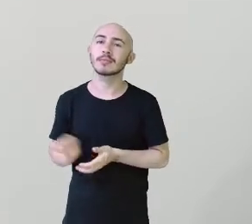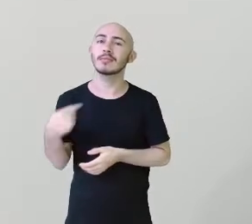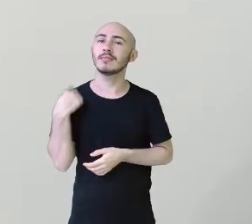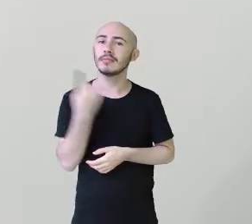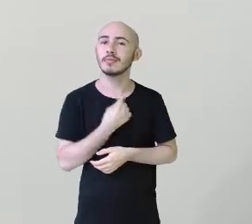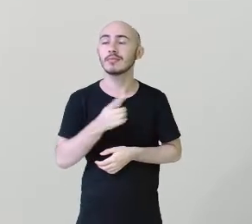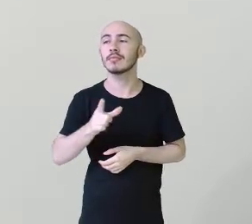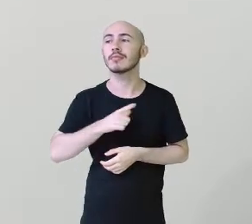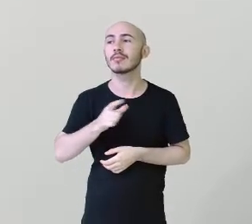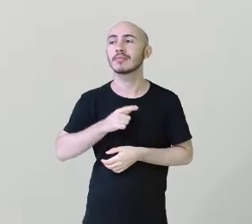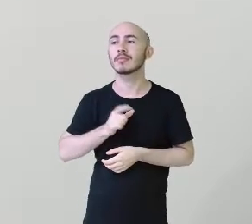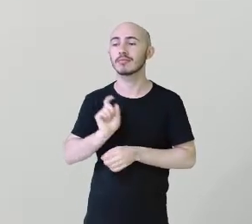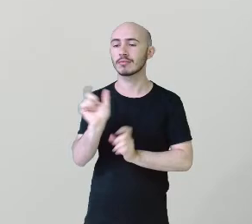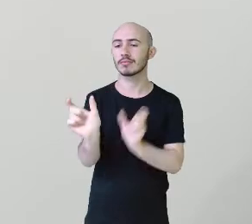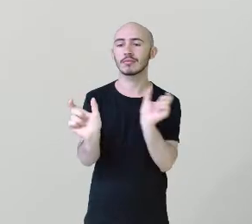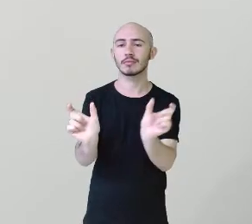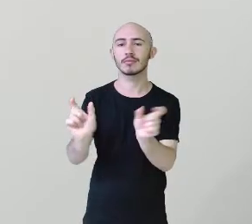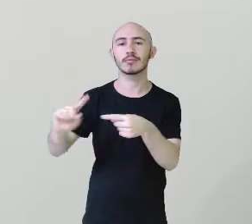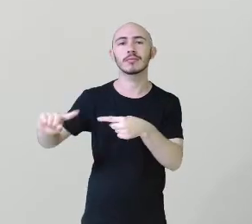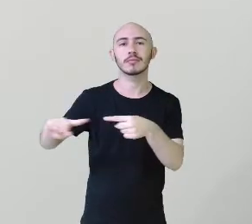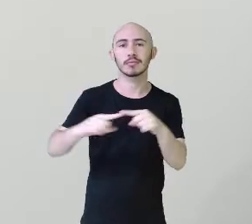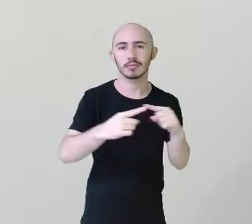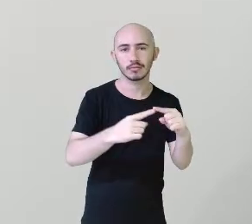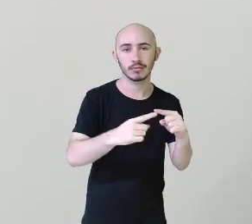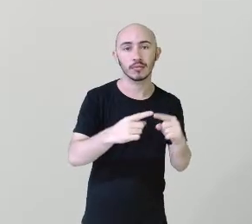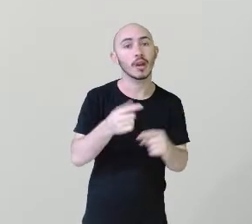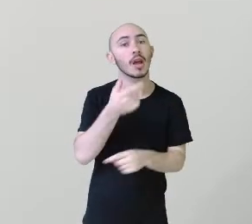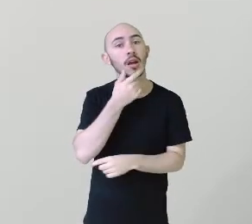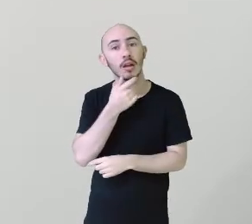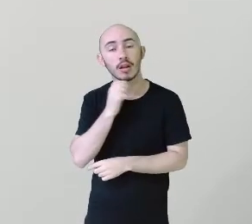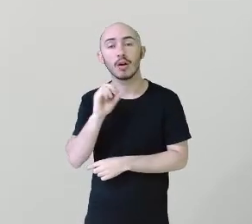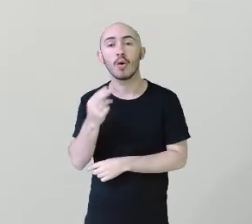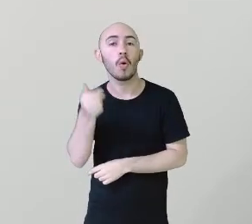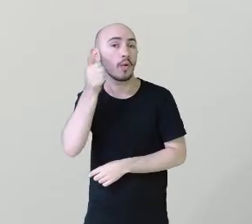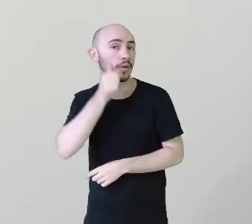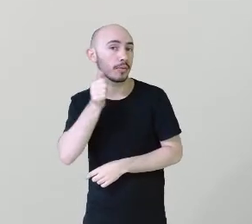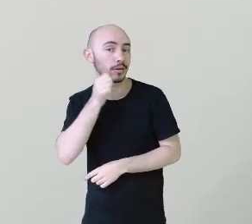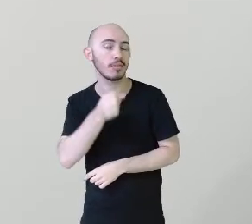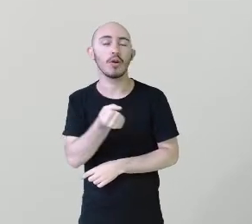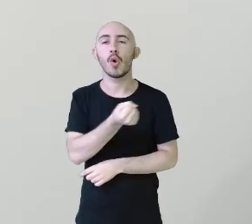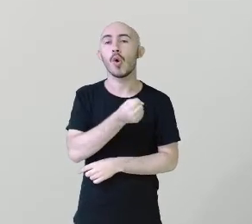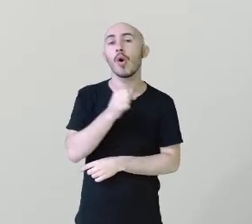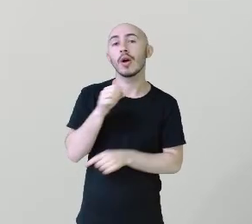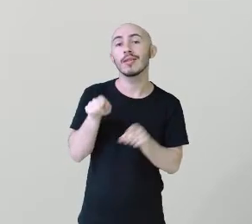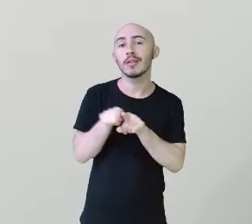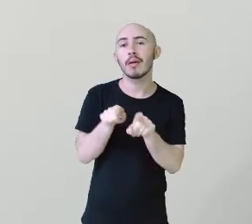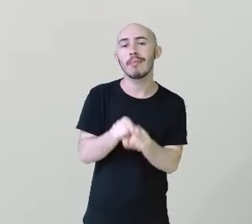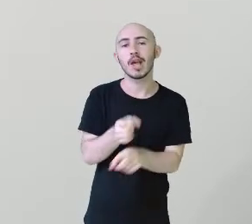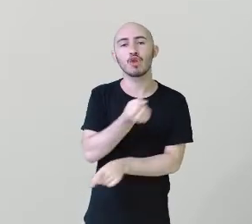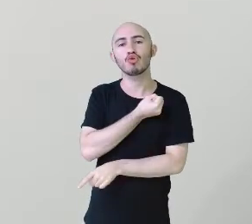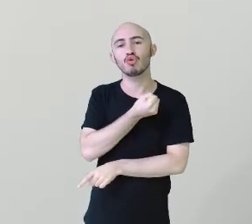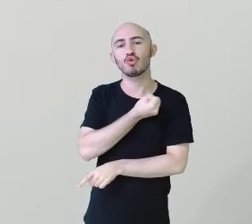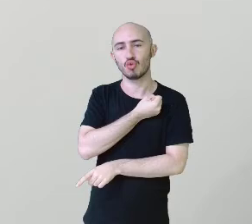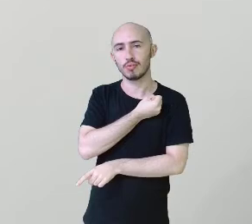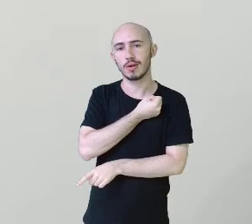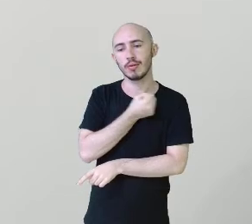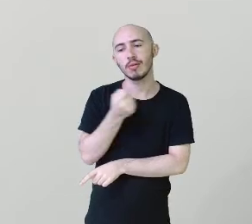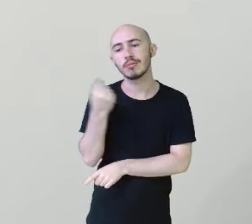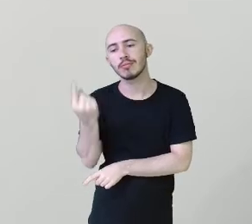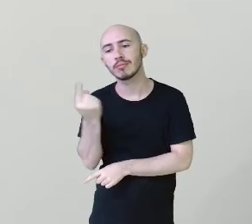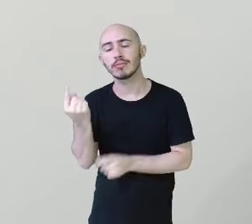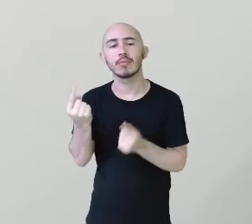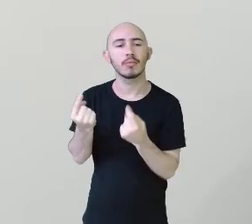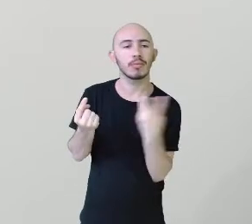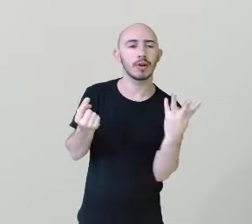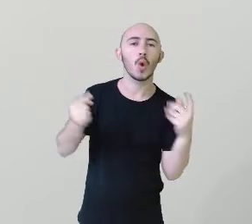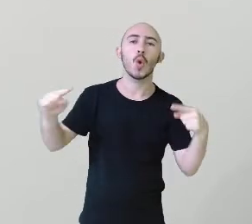fazer a concordância em relação ao gênero e ao número. Gênero masculino, feminino, número